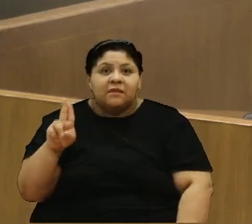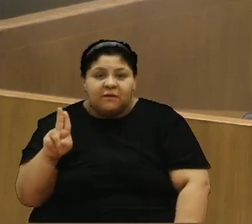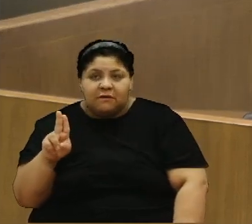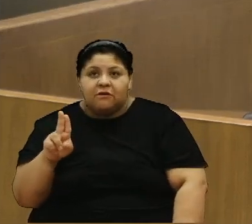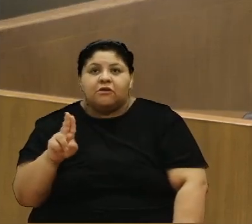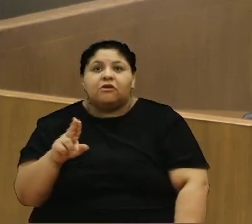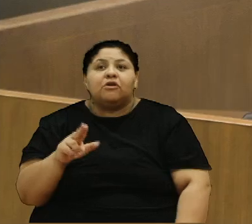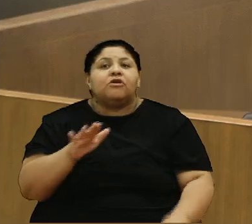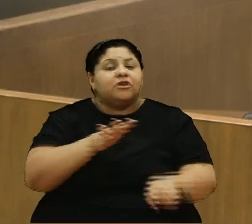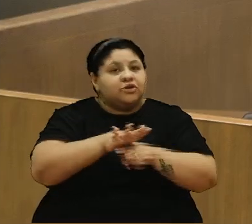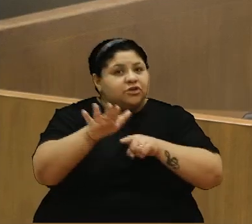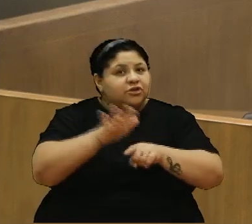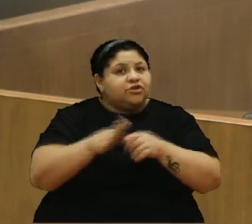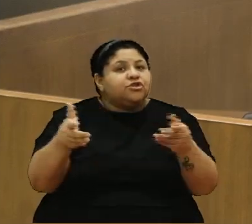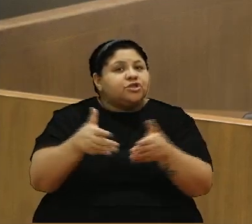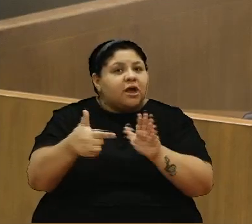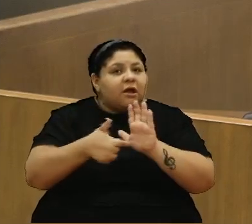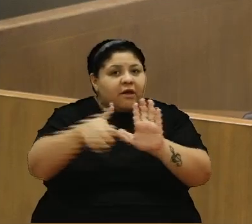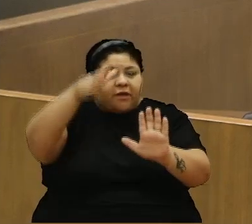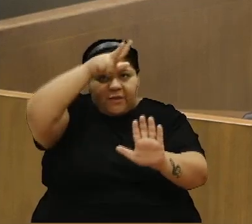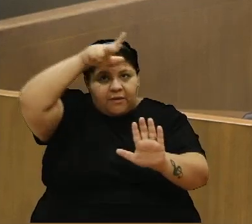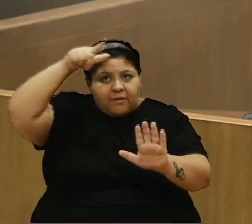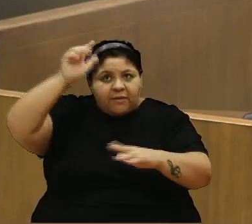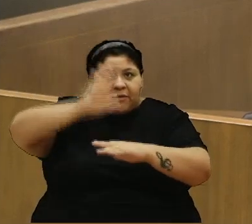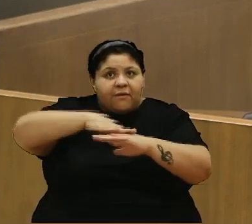que nós já apresentamos para a prefeitura, mais de